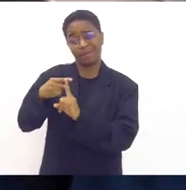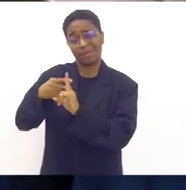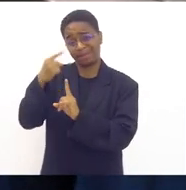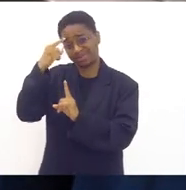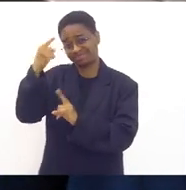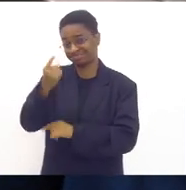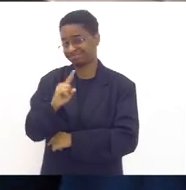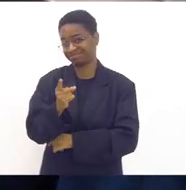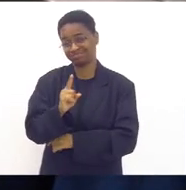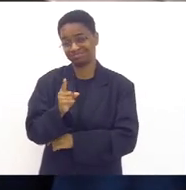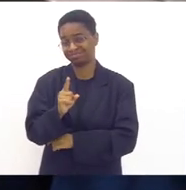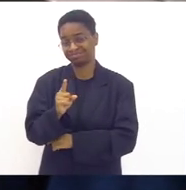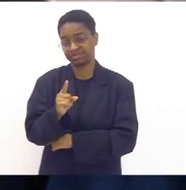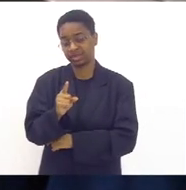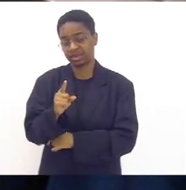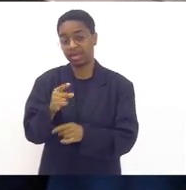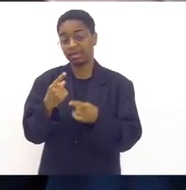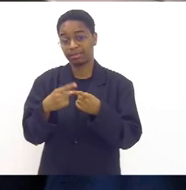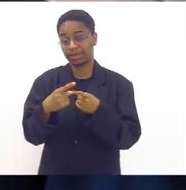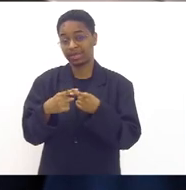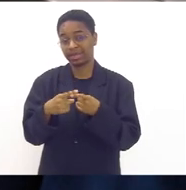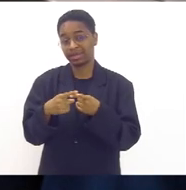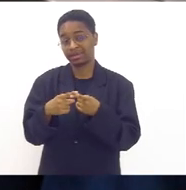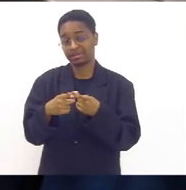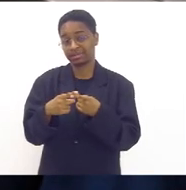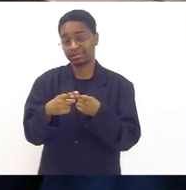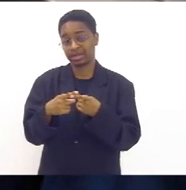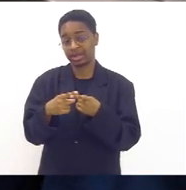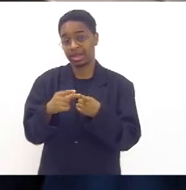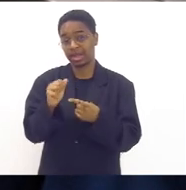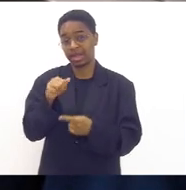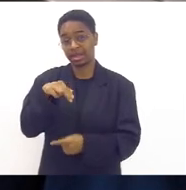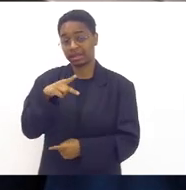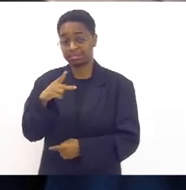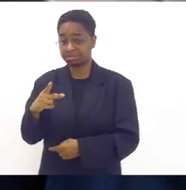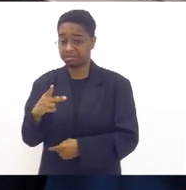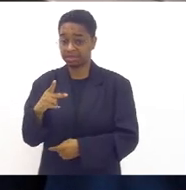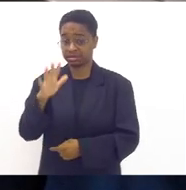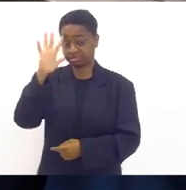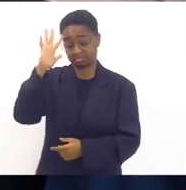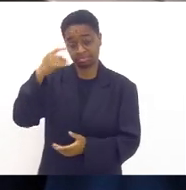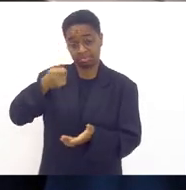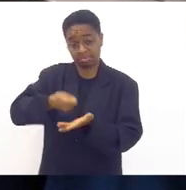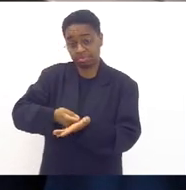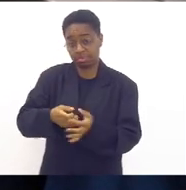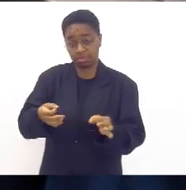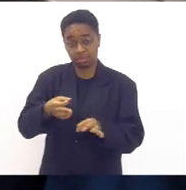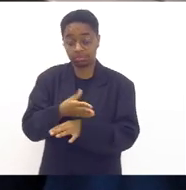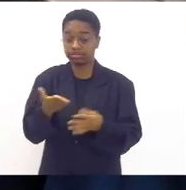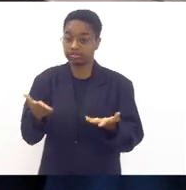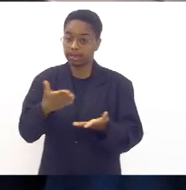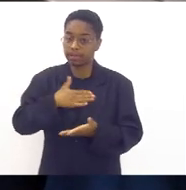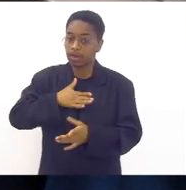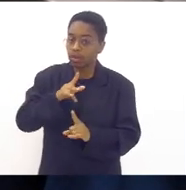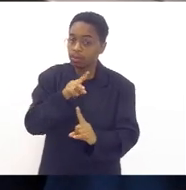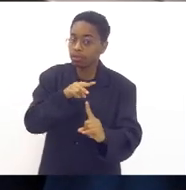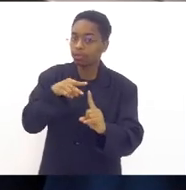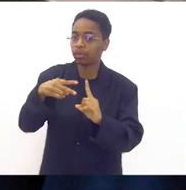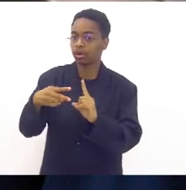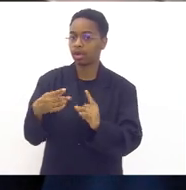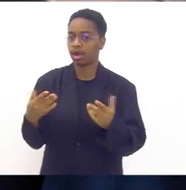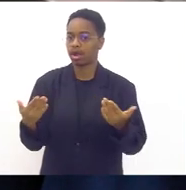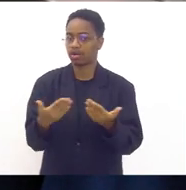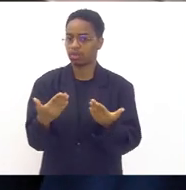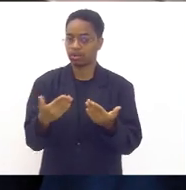sentado na decisão. Então, é hora, no meu entendimento, e aí com o deputado André Correia. O deputado